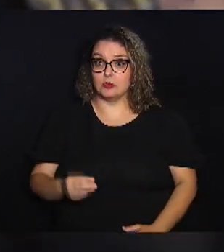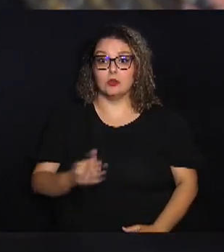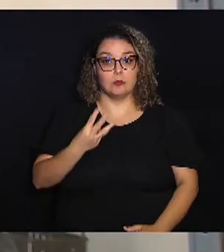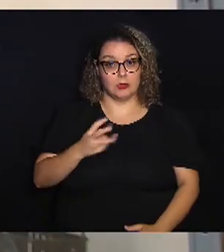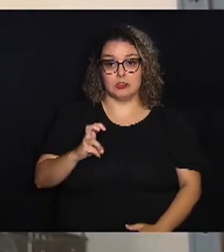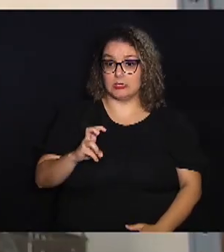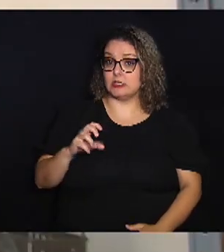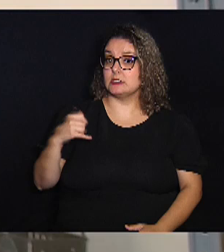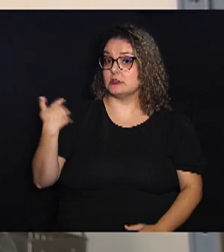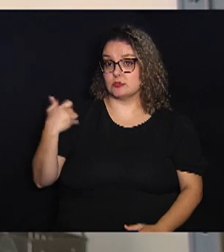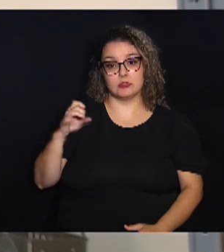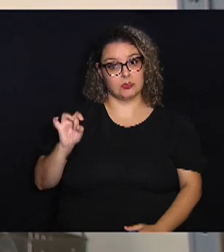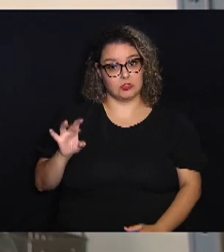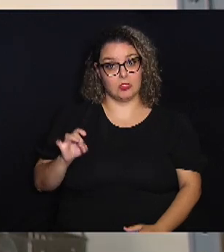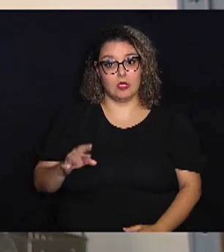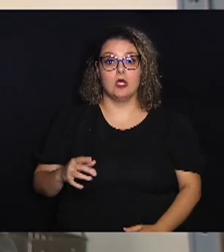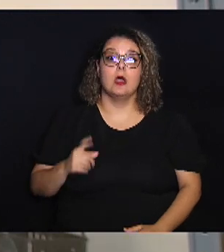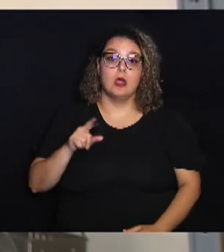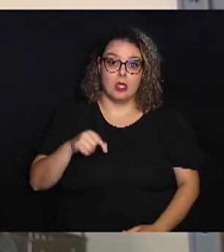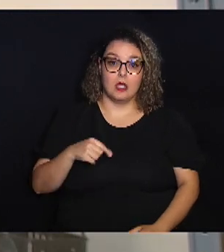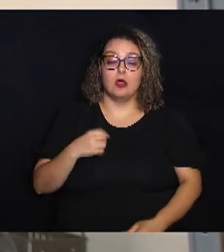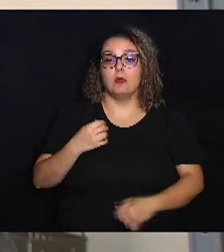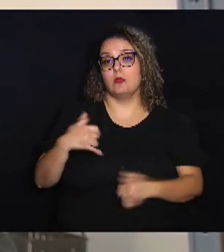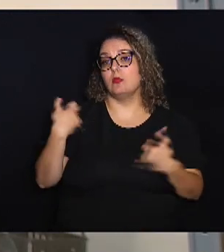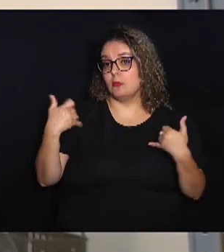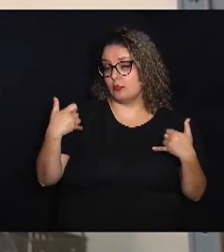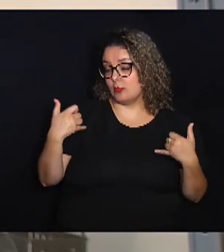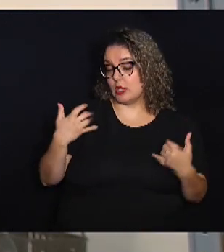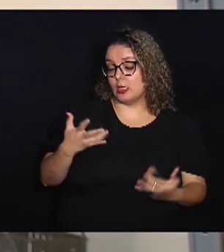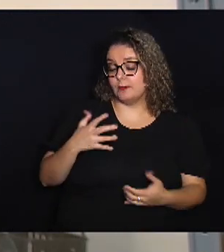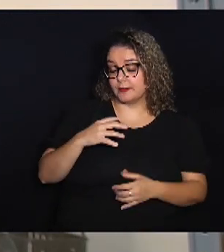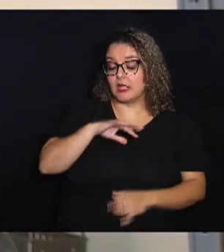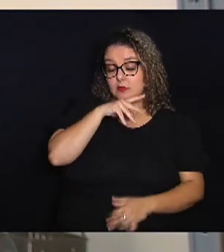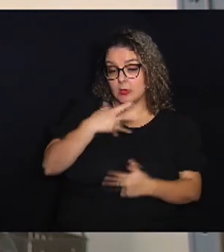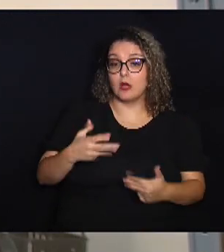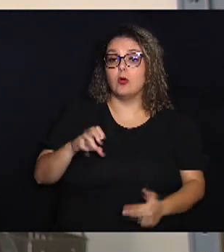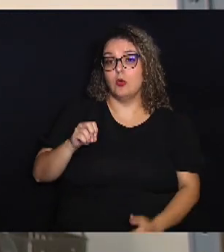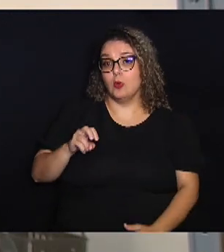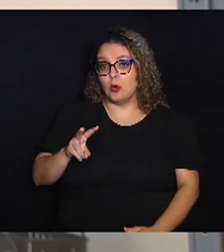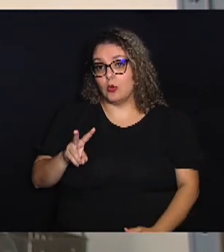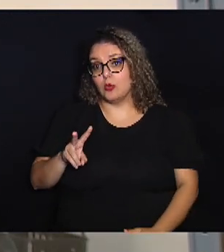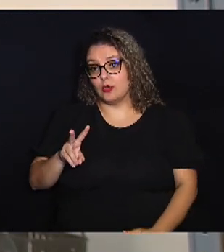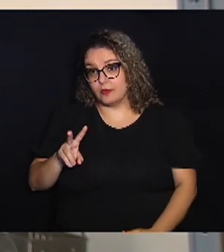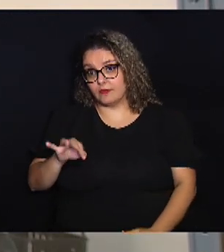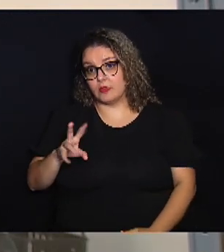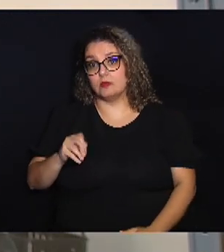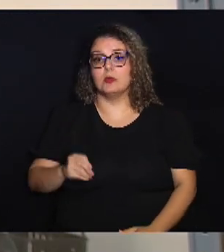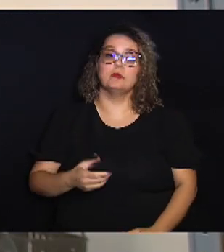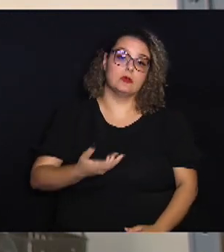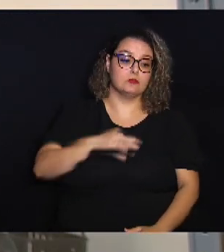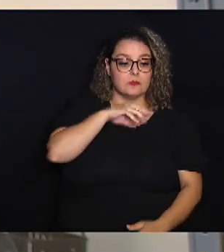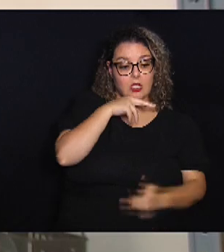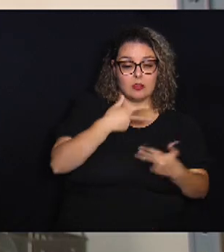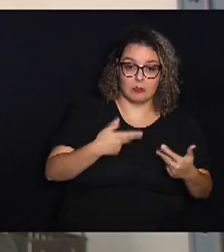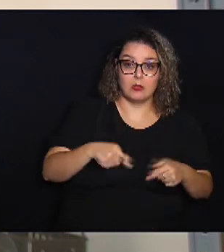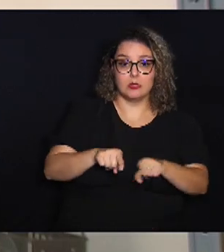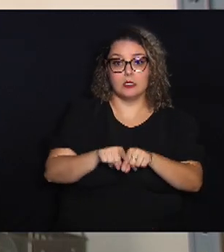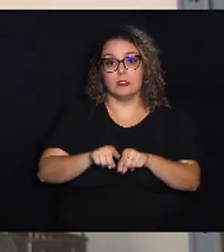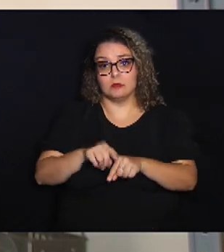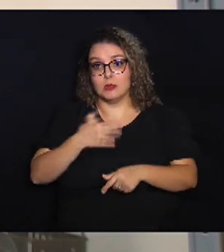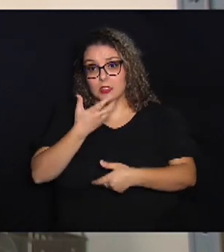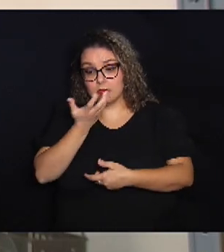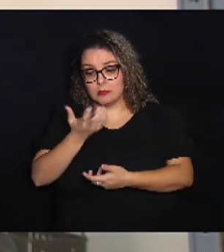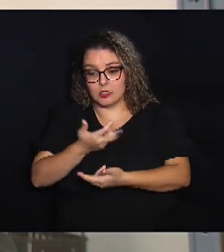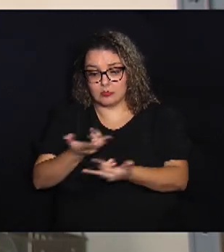35 anos. É um animal onívoro, então come tanto proteína de origem vegetal quanto de origem animal, né? Aos